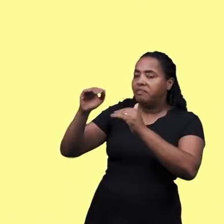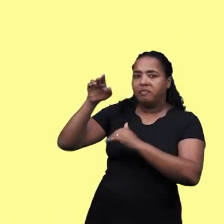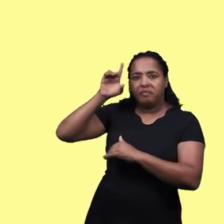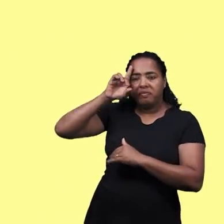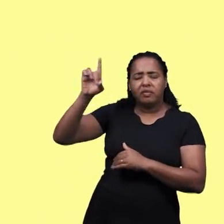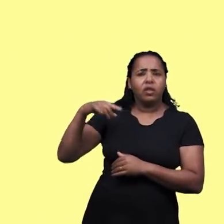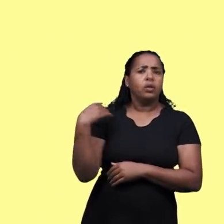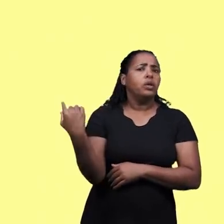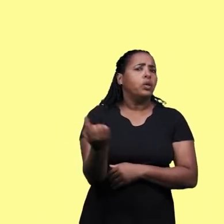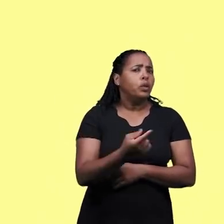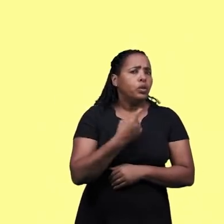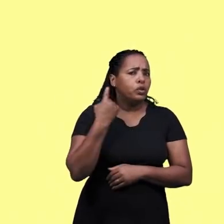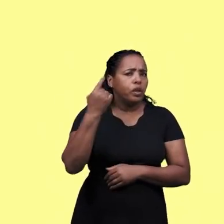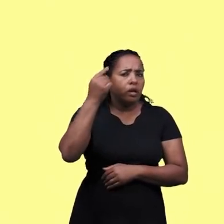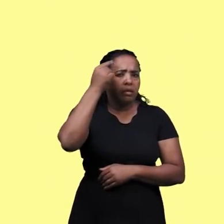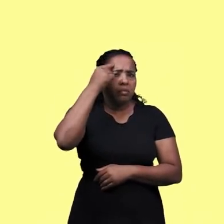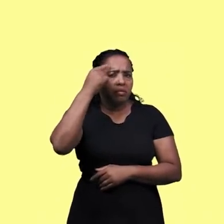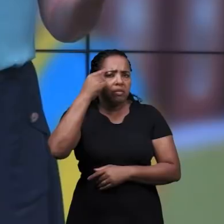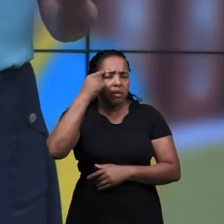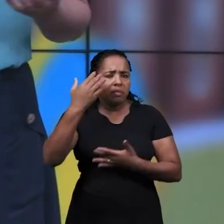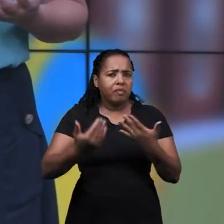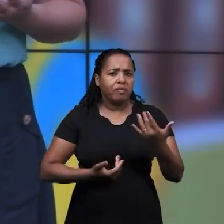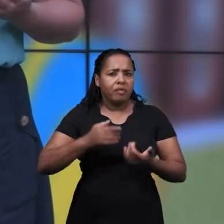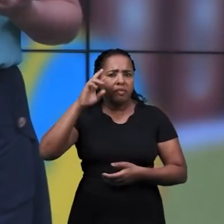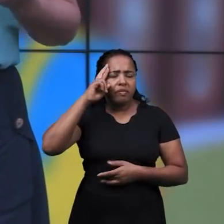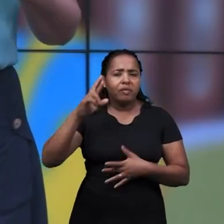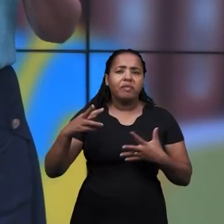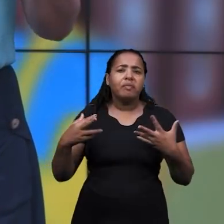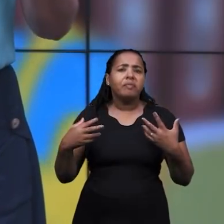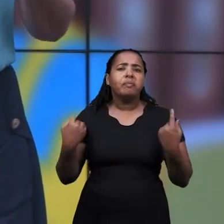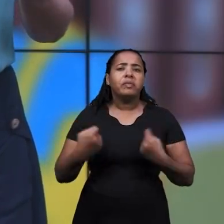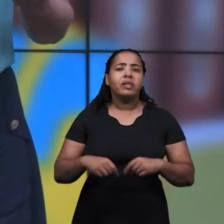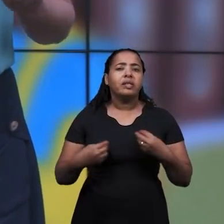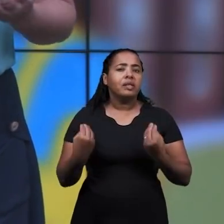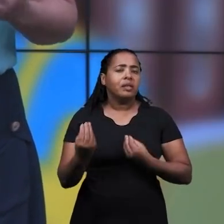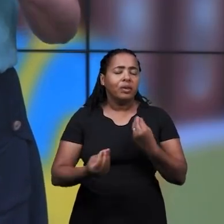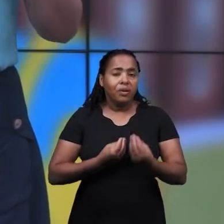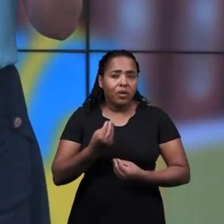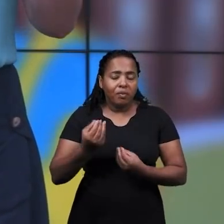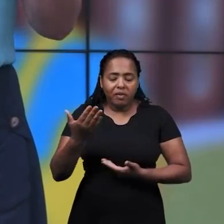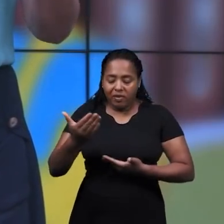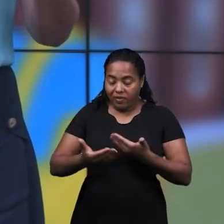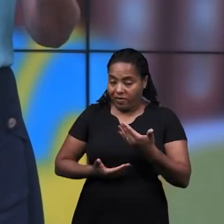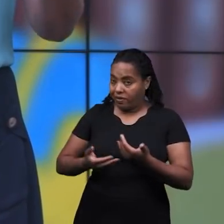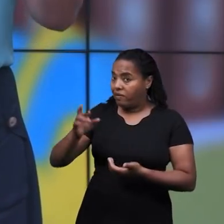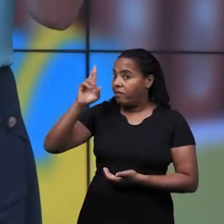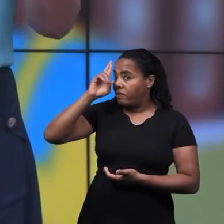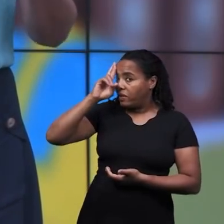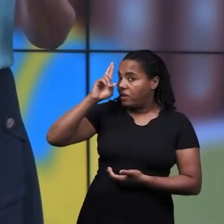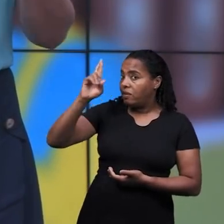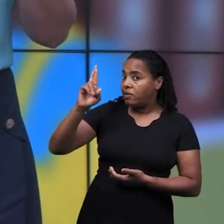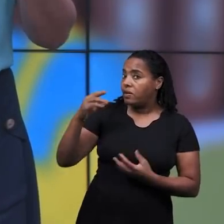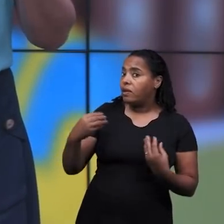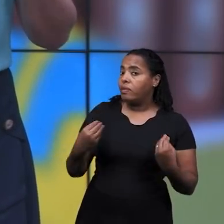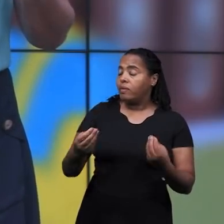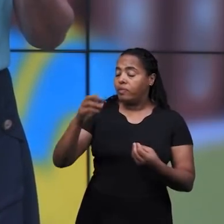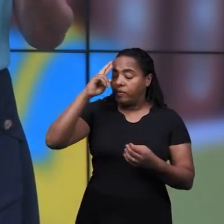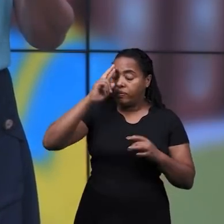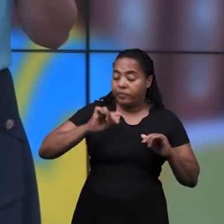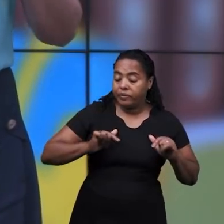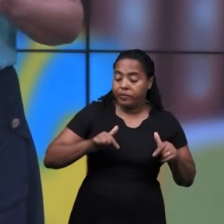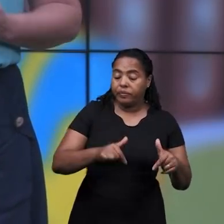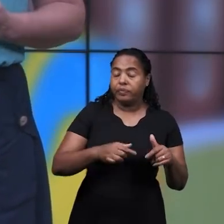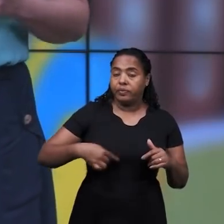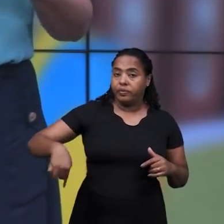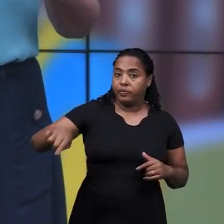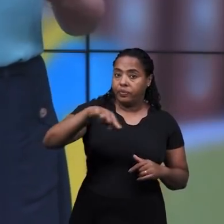nossos pensamentos como servos do Senhor têm que estar em buscar ao Senhor para que Ele realize na nossa